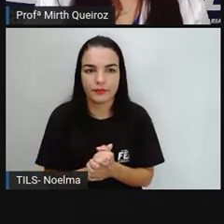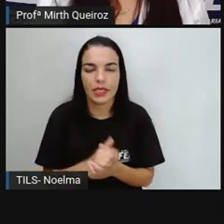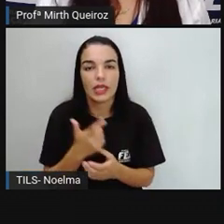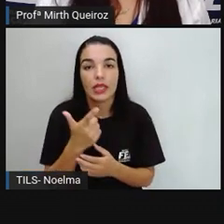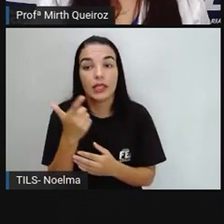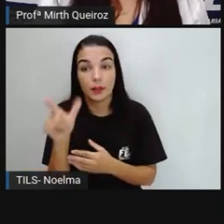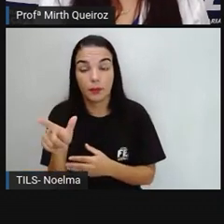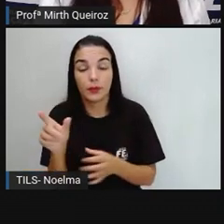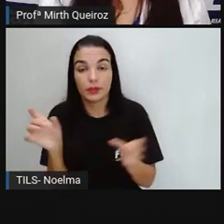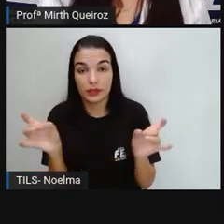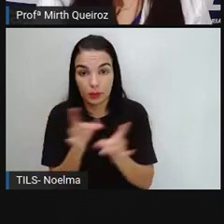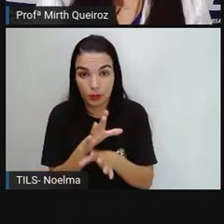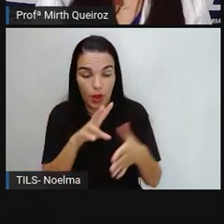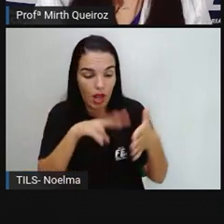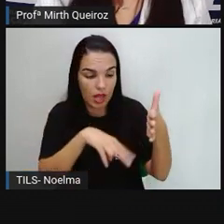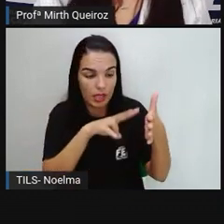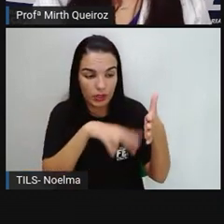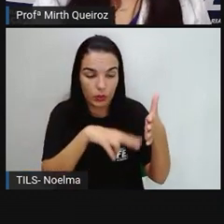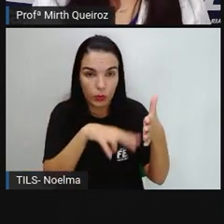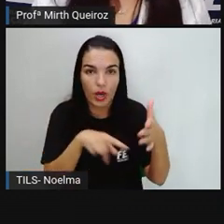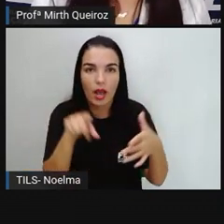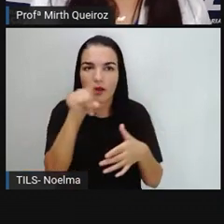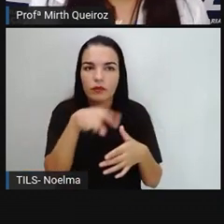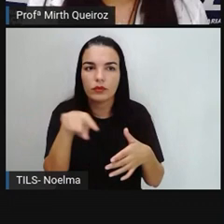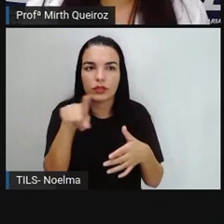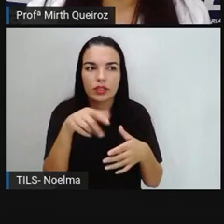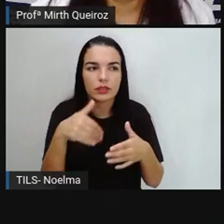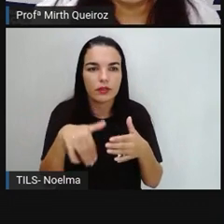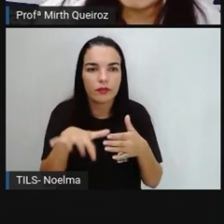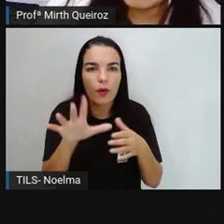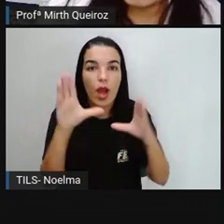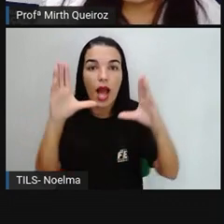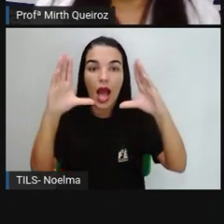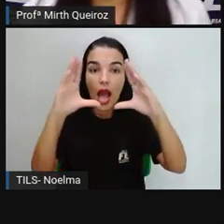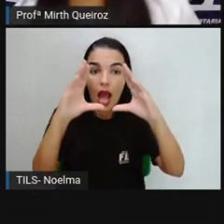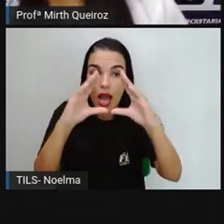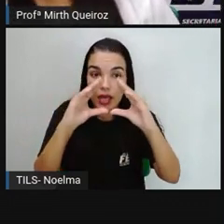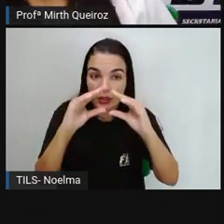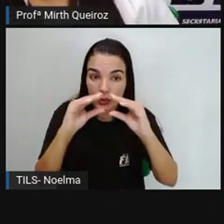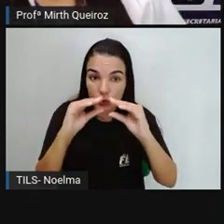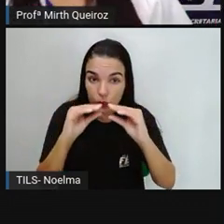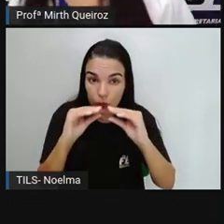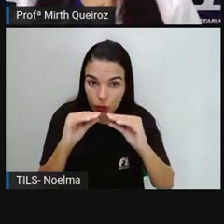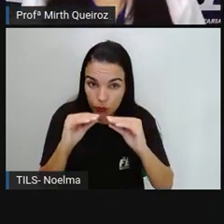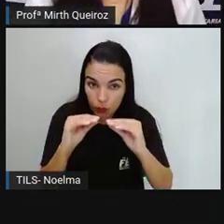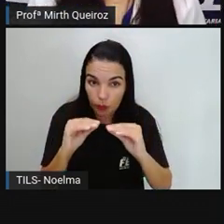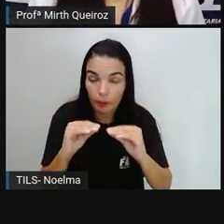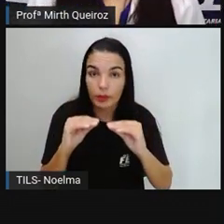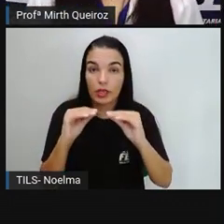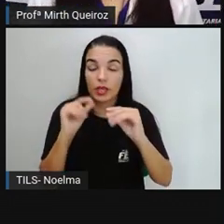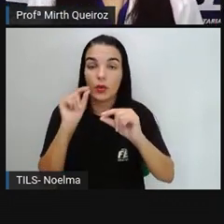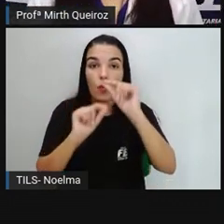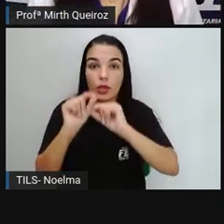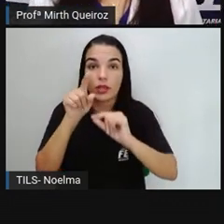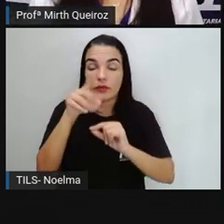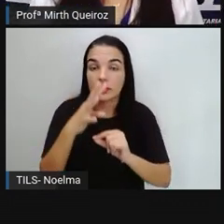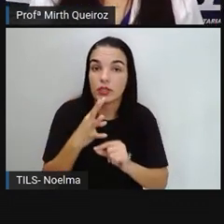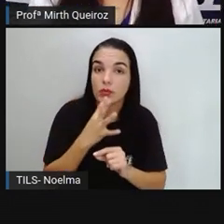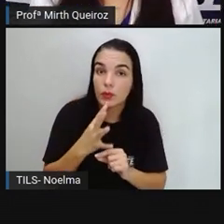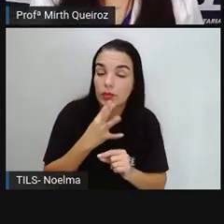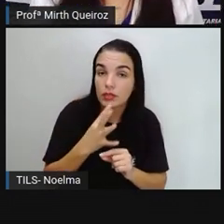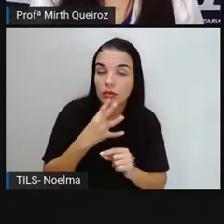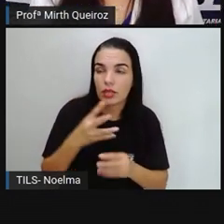dessa leitura de texto, vocês devem resumir e sintetizar o conhecimento, né, que